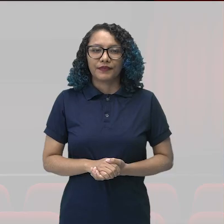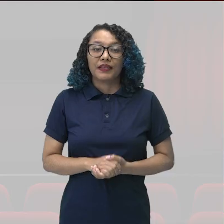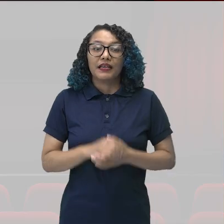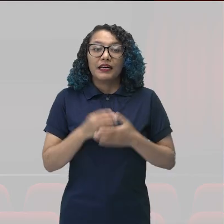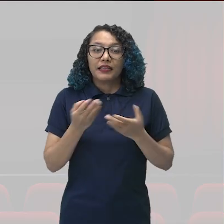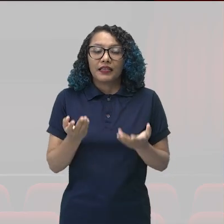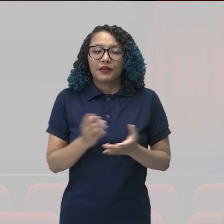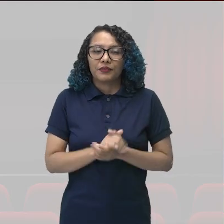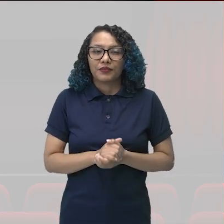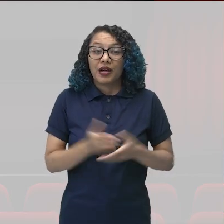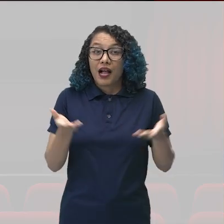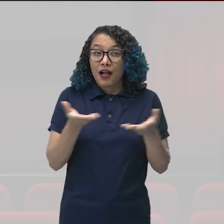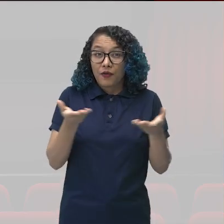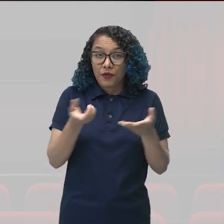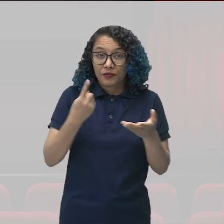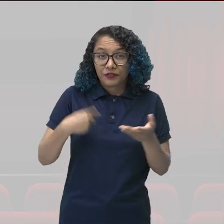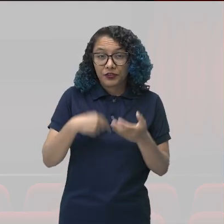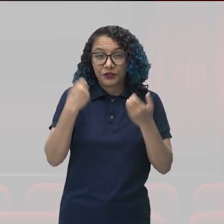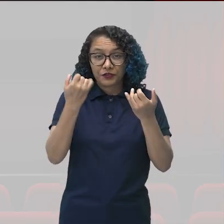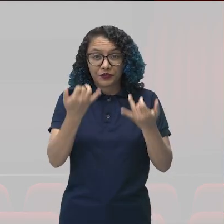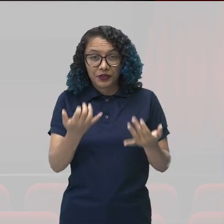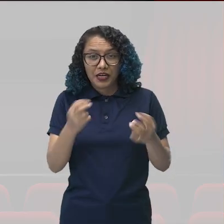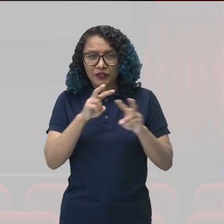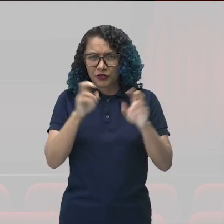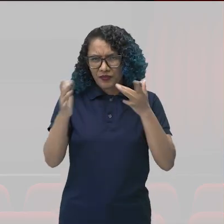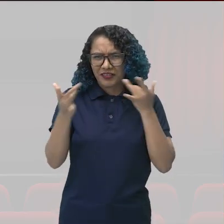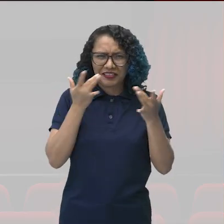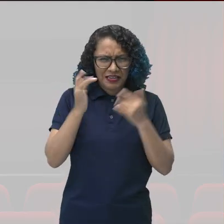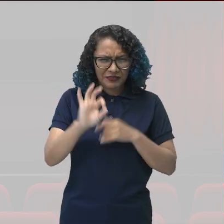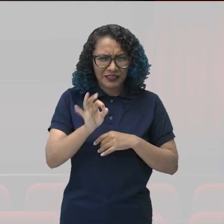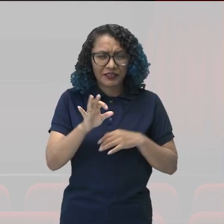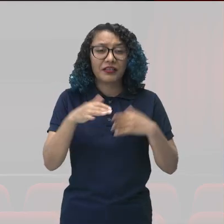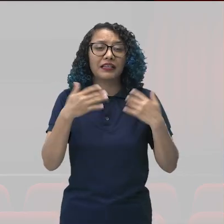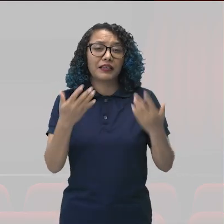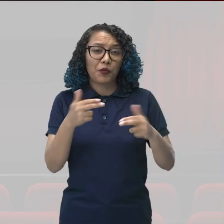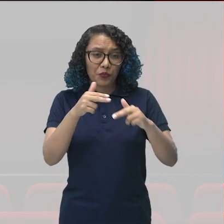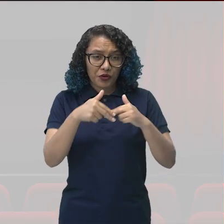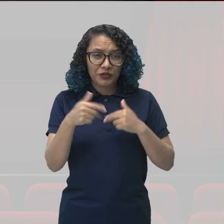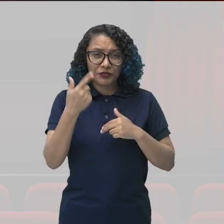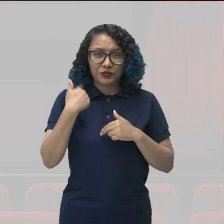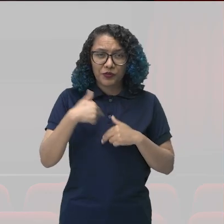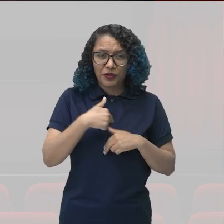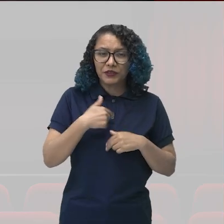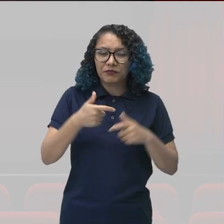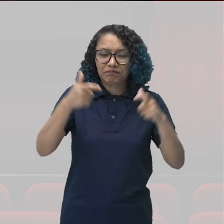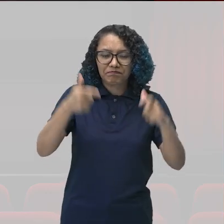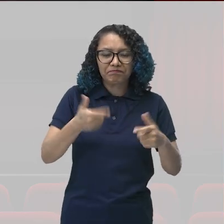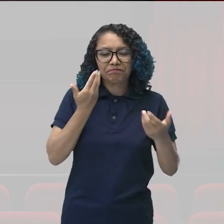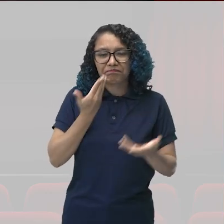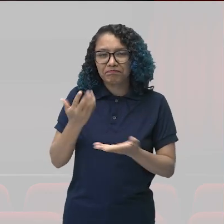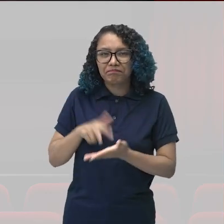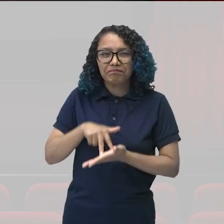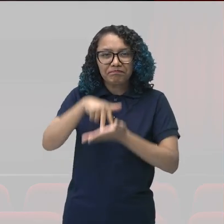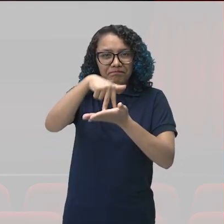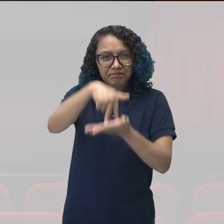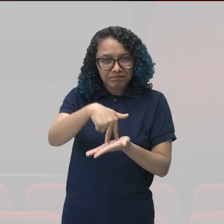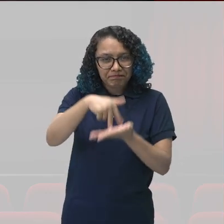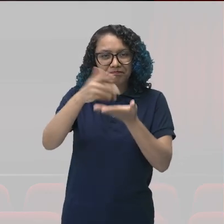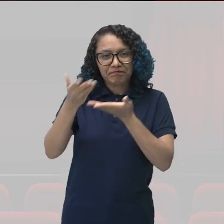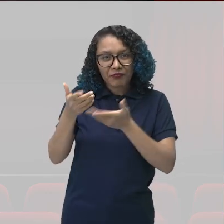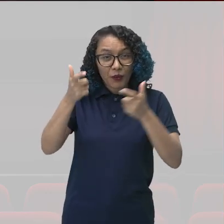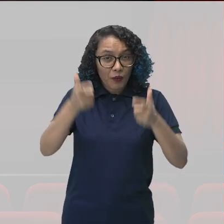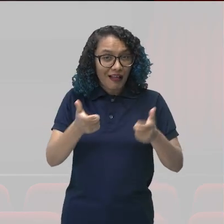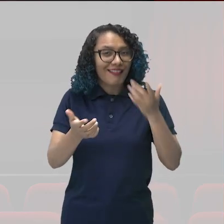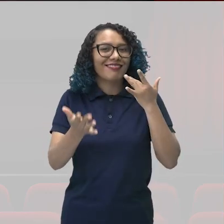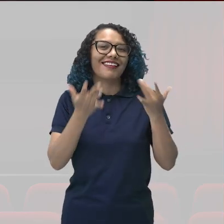Então, como vamos falar sobre teatro, nada melhor do que estar aqui num palco de um teatro.